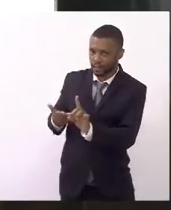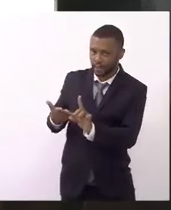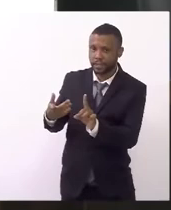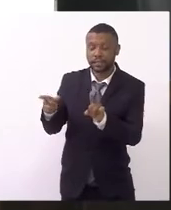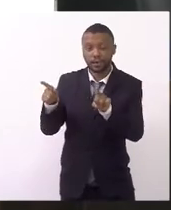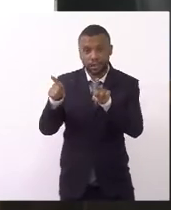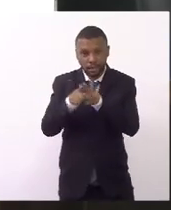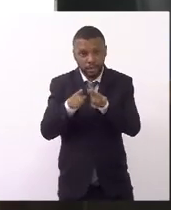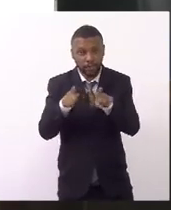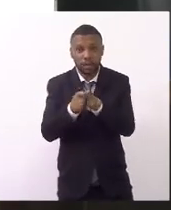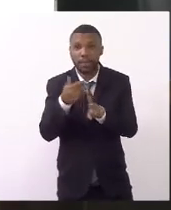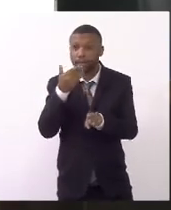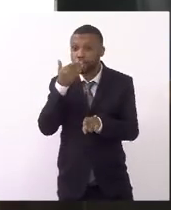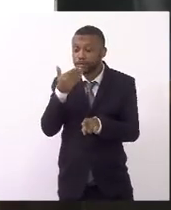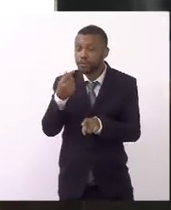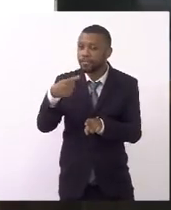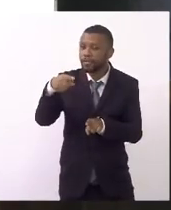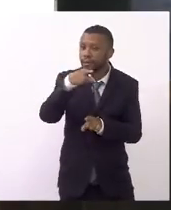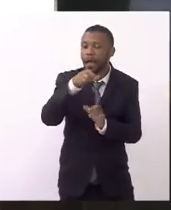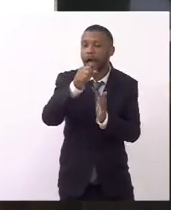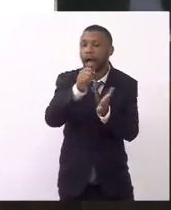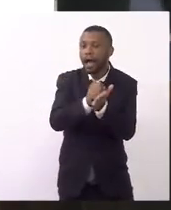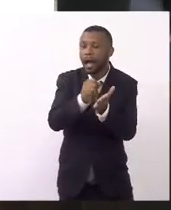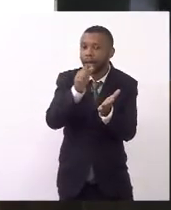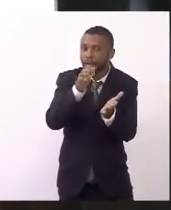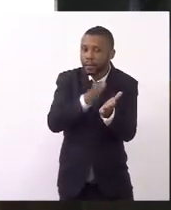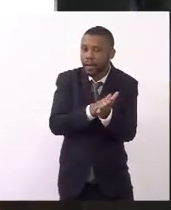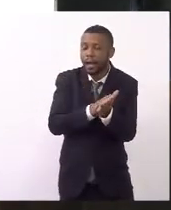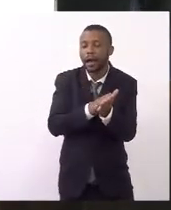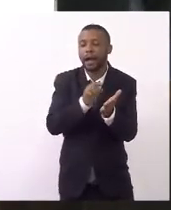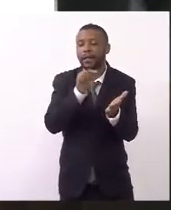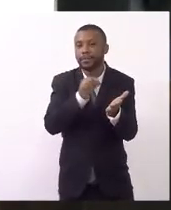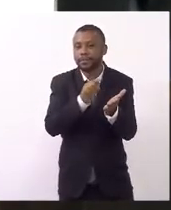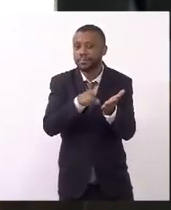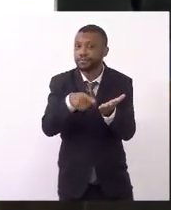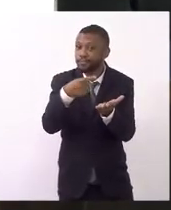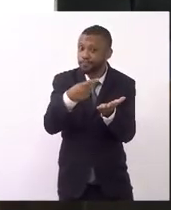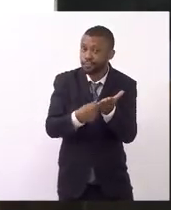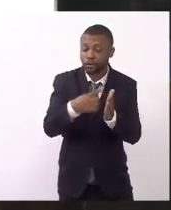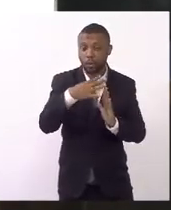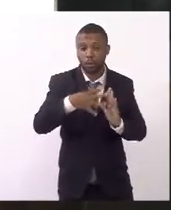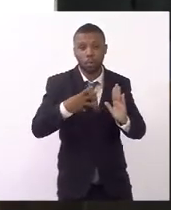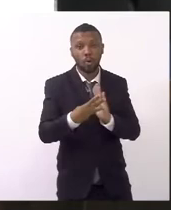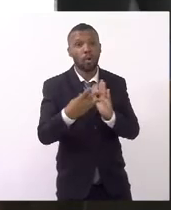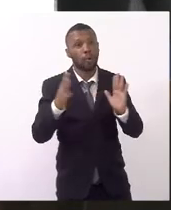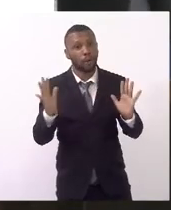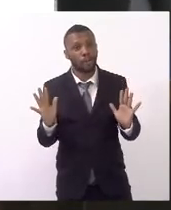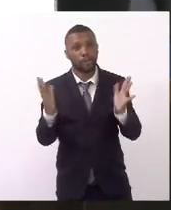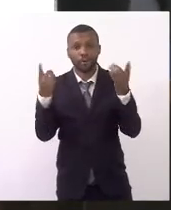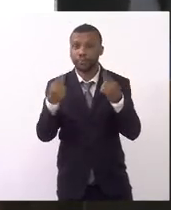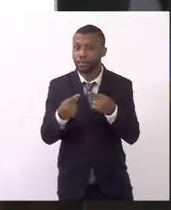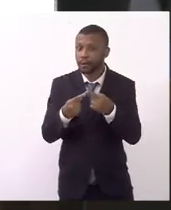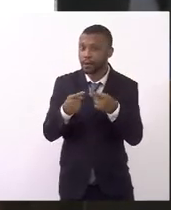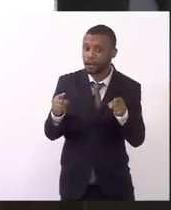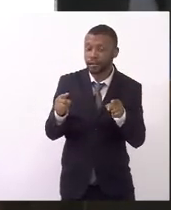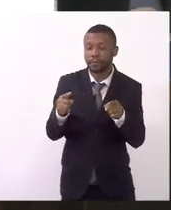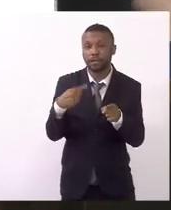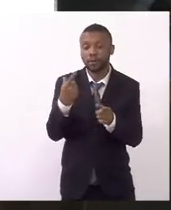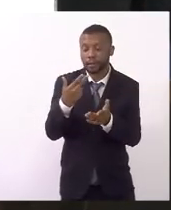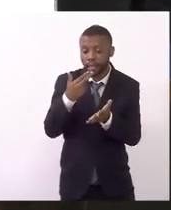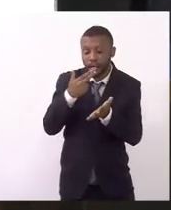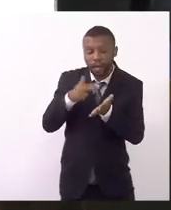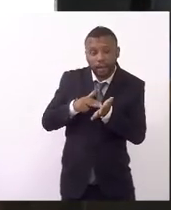também pedir para vocês anotarem nas agendas de vocês o evento de lançamento também na nossa